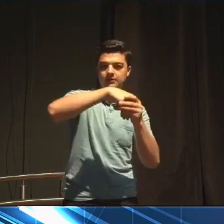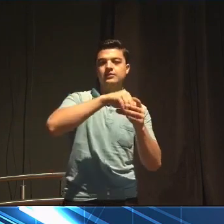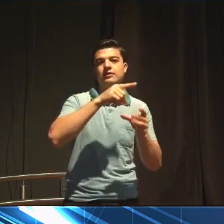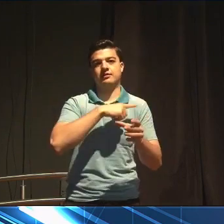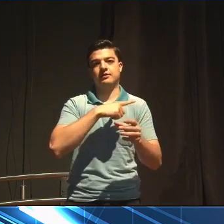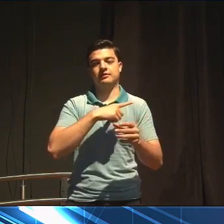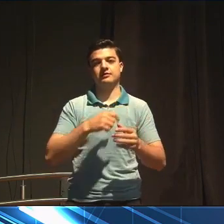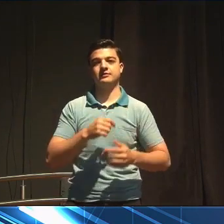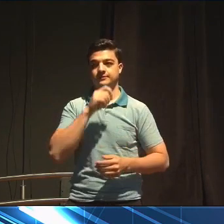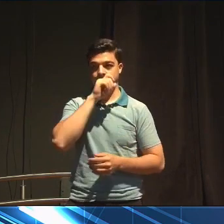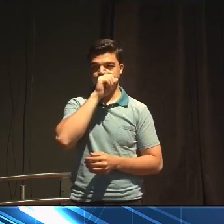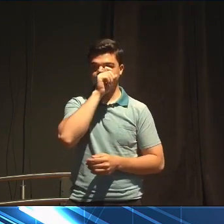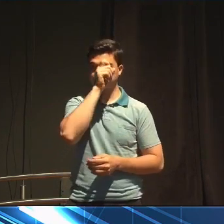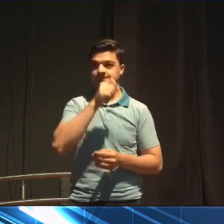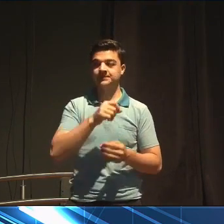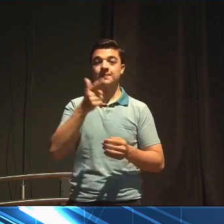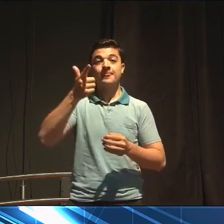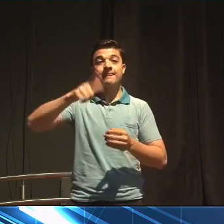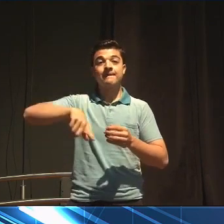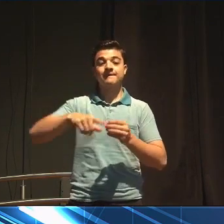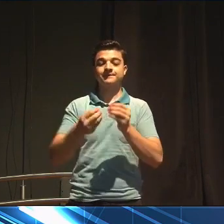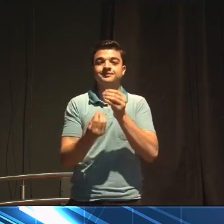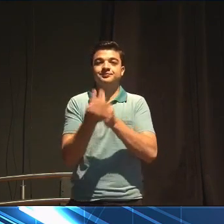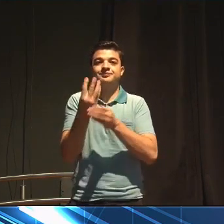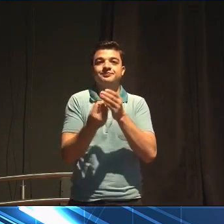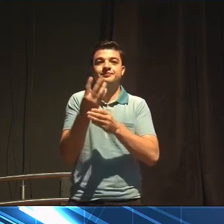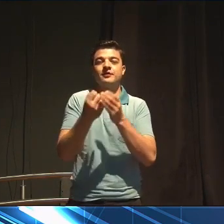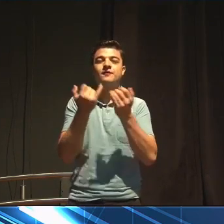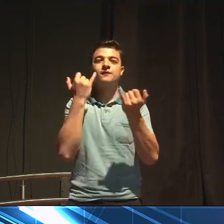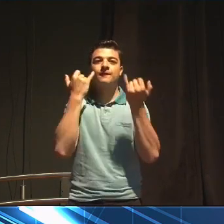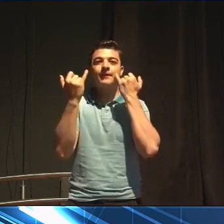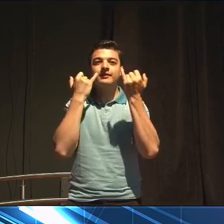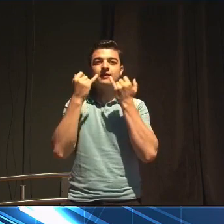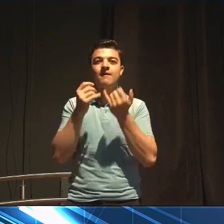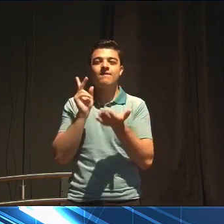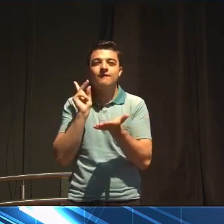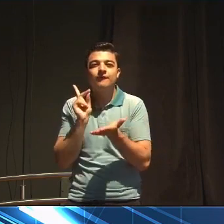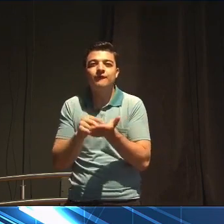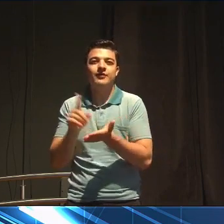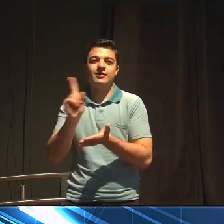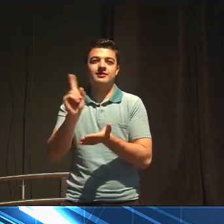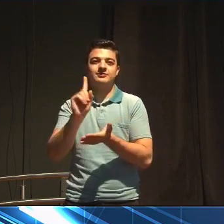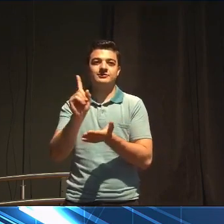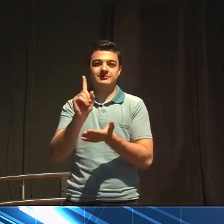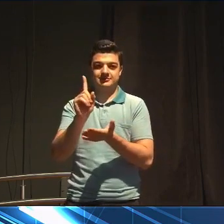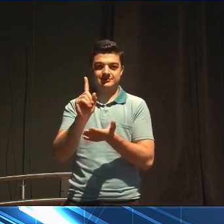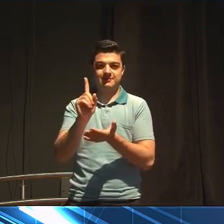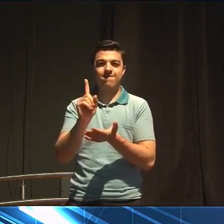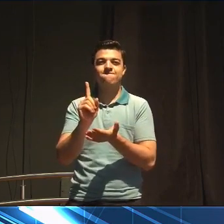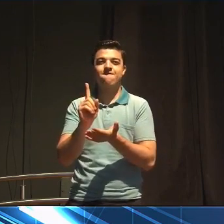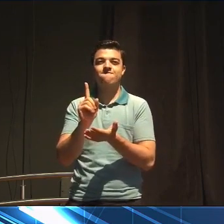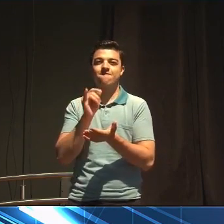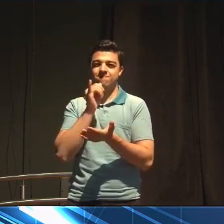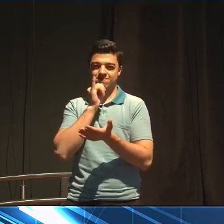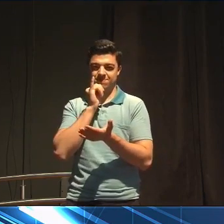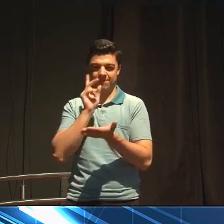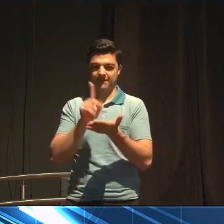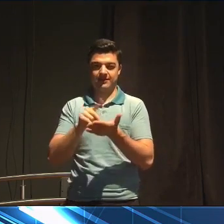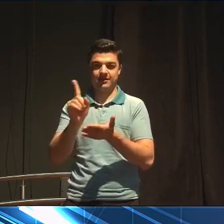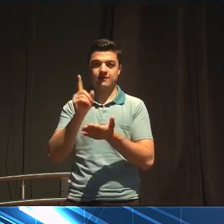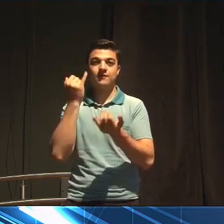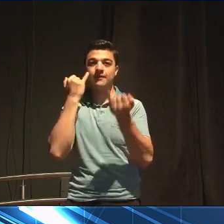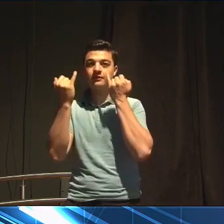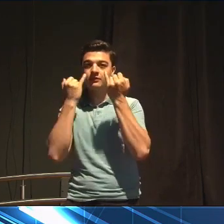importante trabalhar também com geração de dado sintético. O que é geração de dado sintético? É eu conseguir, dentro do mundo